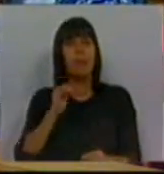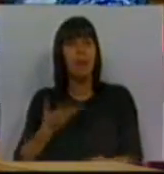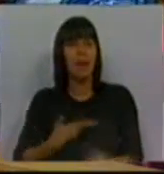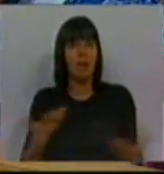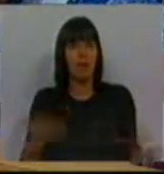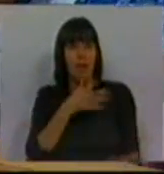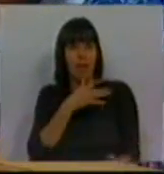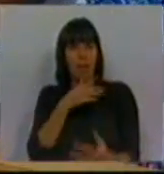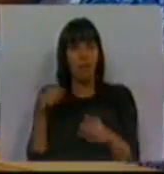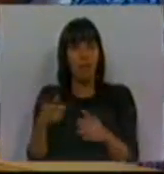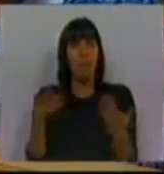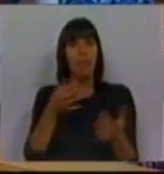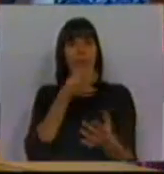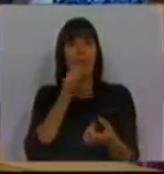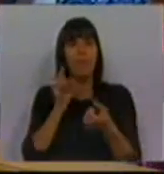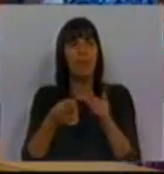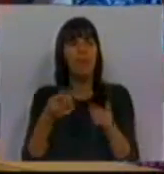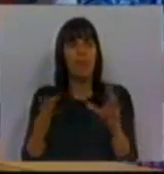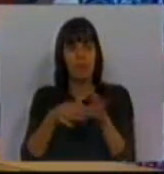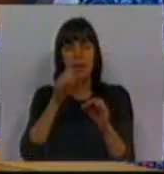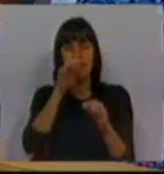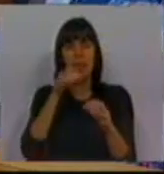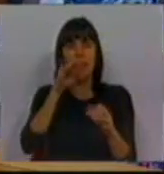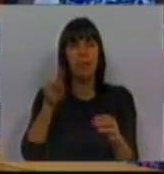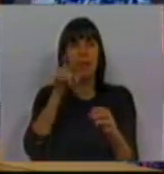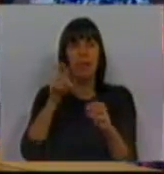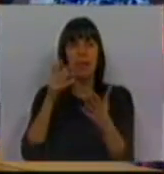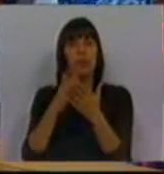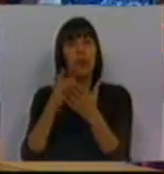PSD. Quando fala da parque escolar,